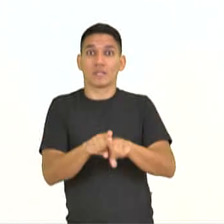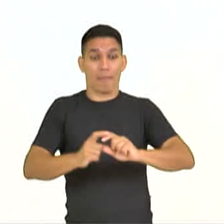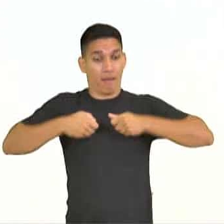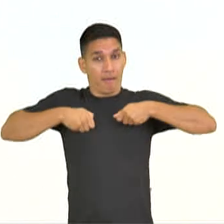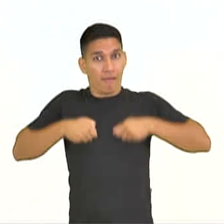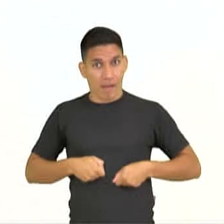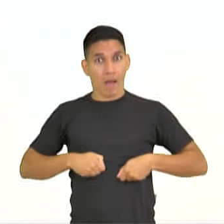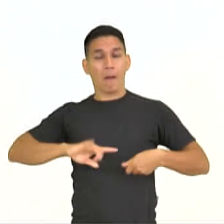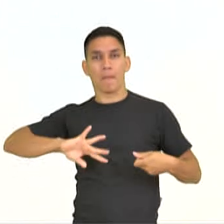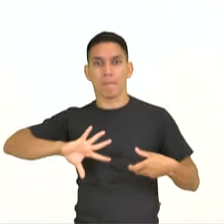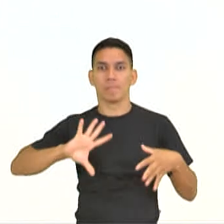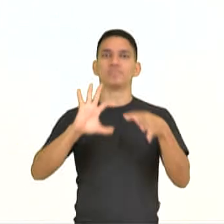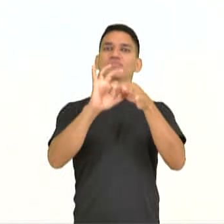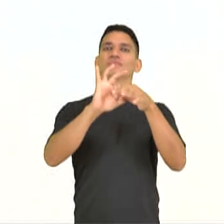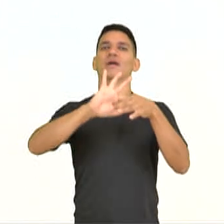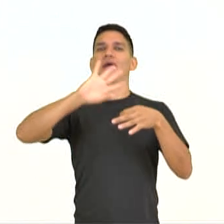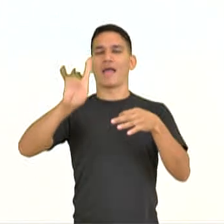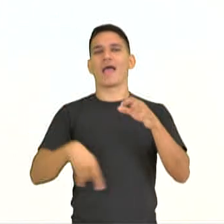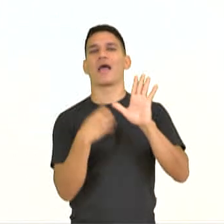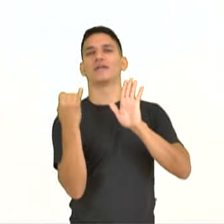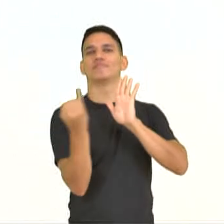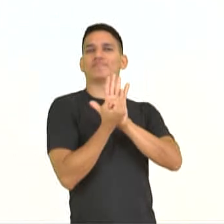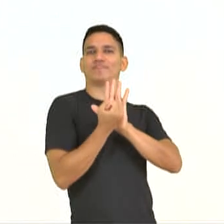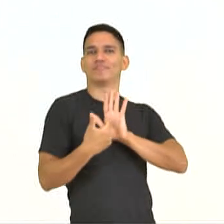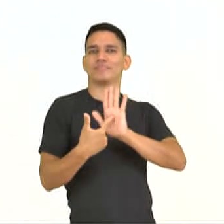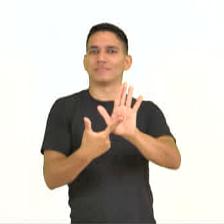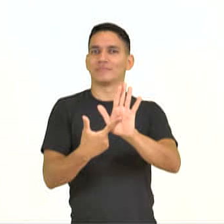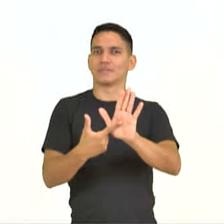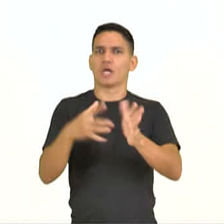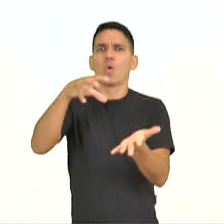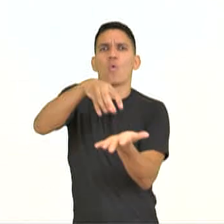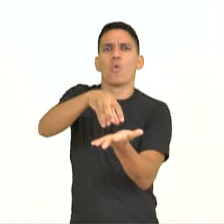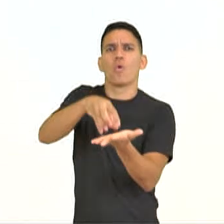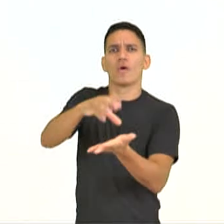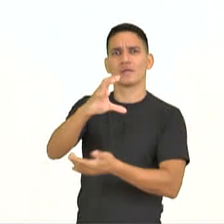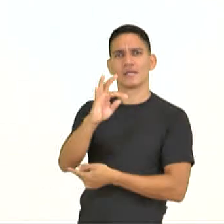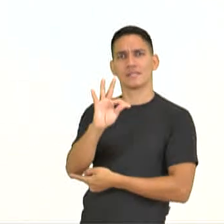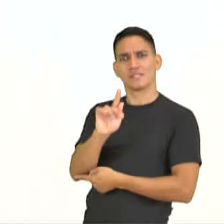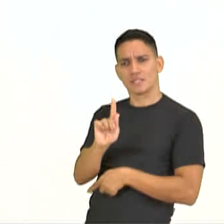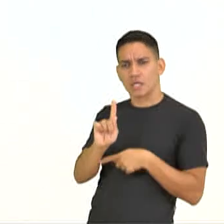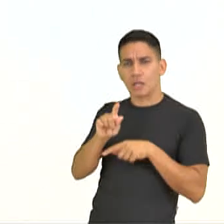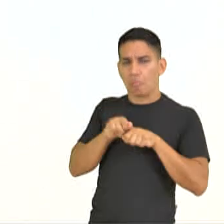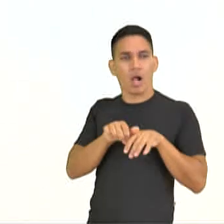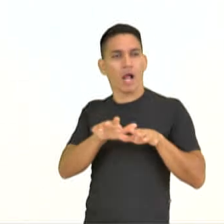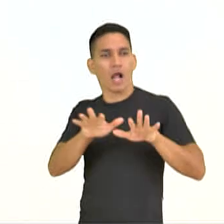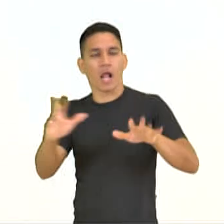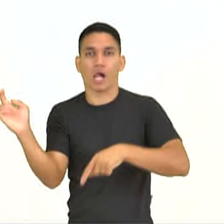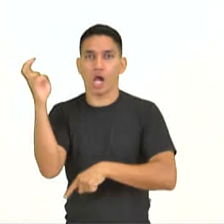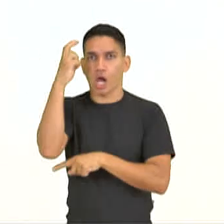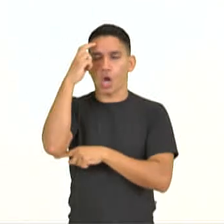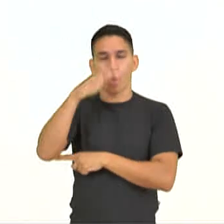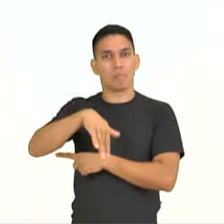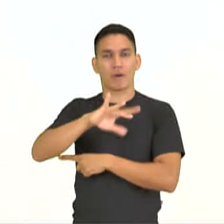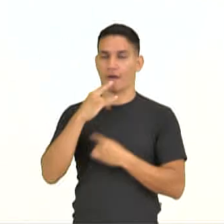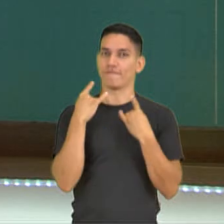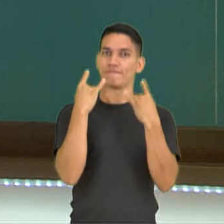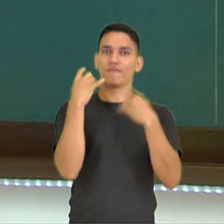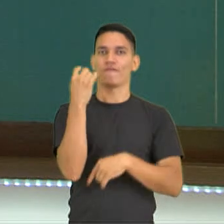do povo gaúcho, presentes nos CTGs e ajudam a propagar a cultura de forma mais